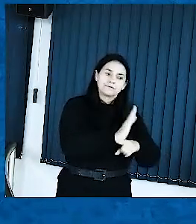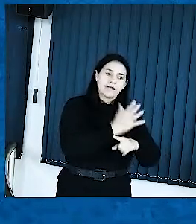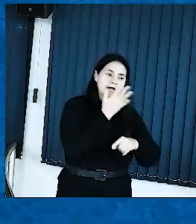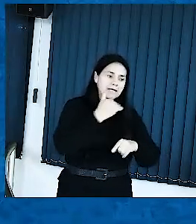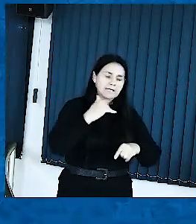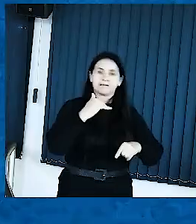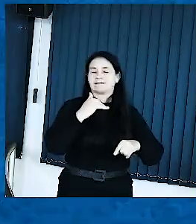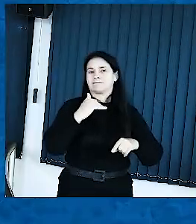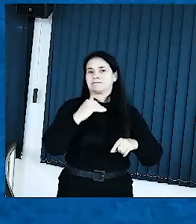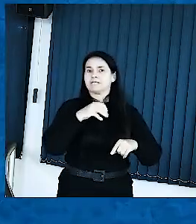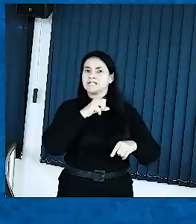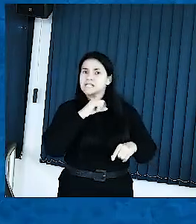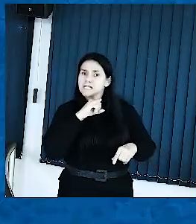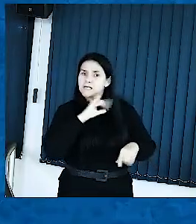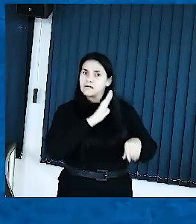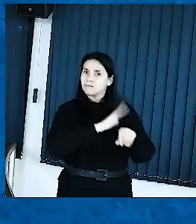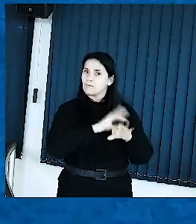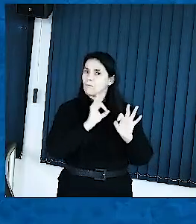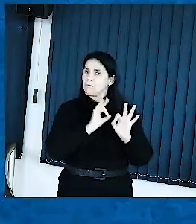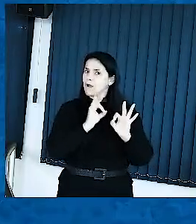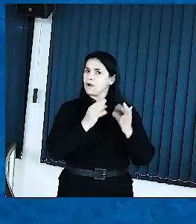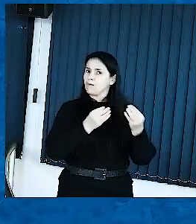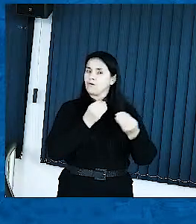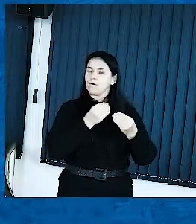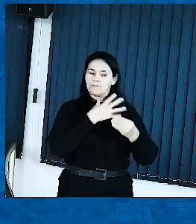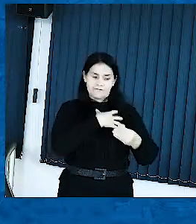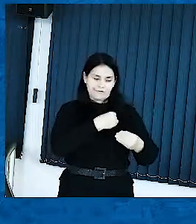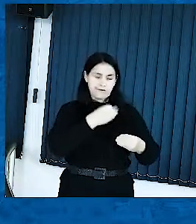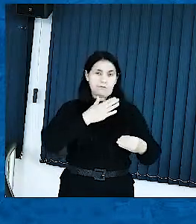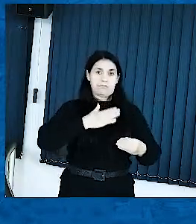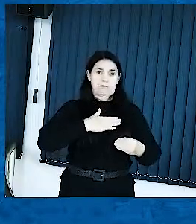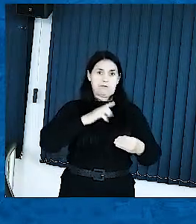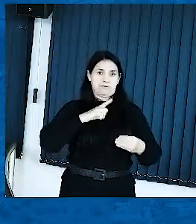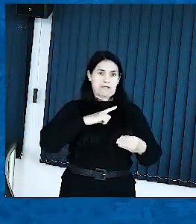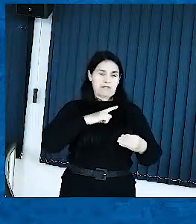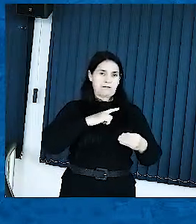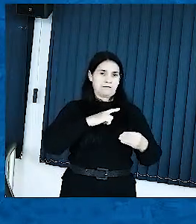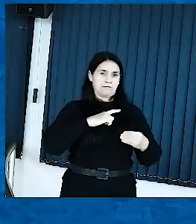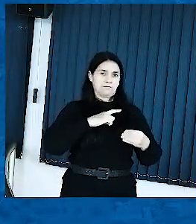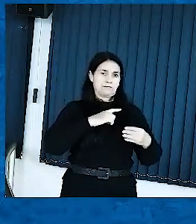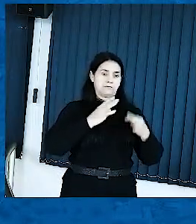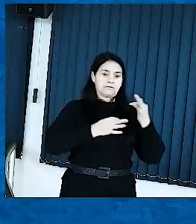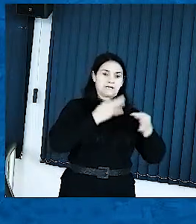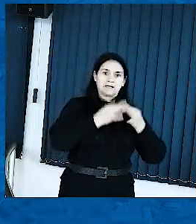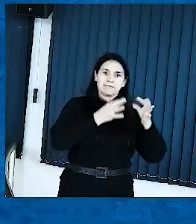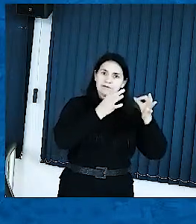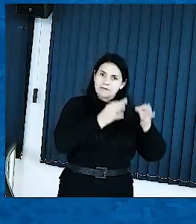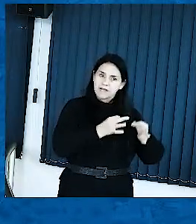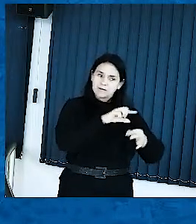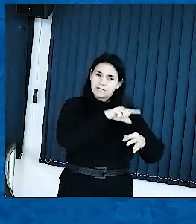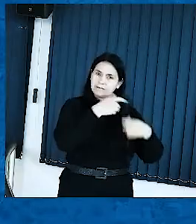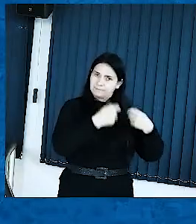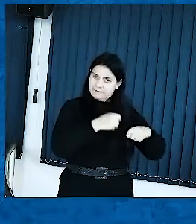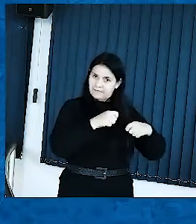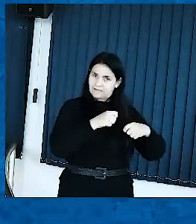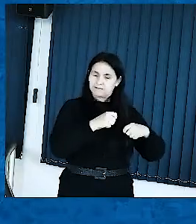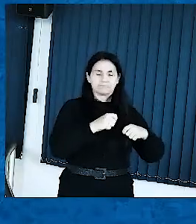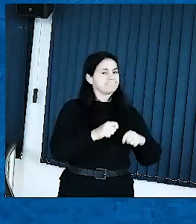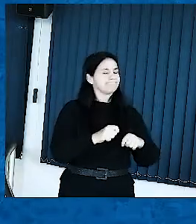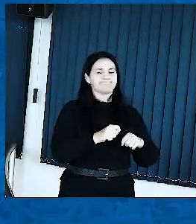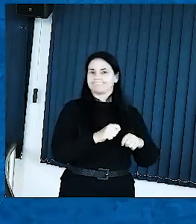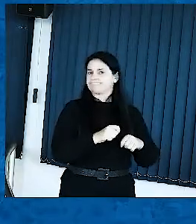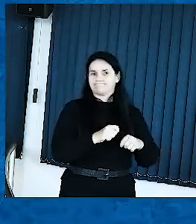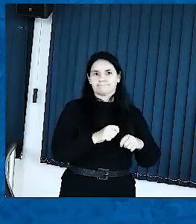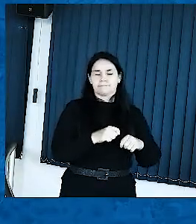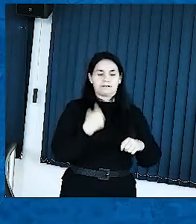ajudar. Porque se eu não fizer isso, o meu filho não vai ter o tratamento que ele precisa ter. Hoje a gente sabe que a gente não